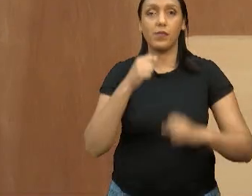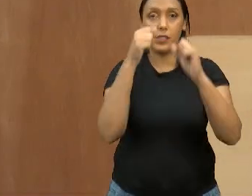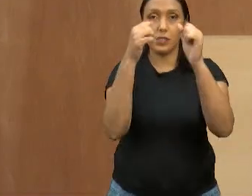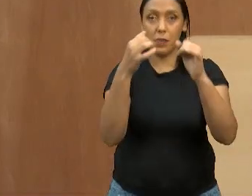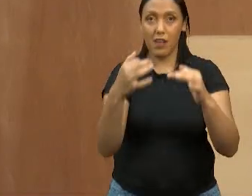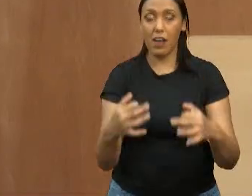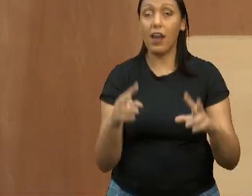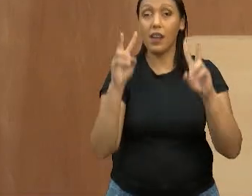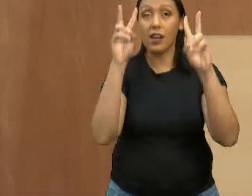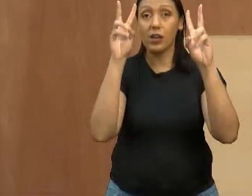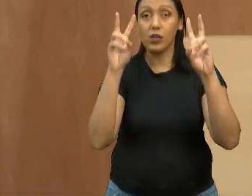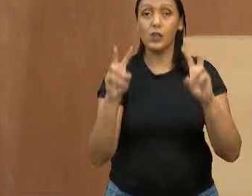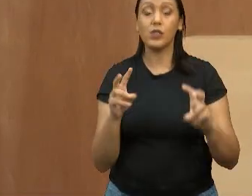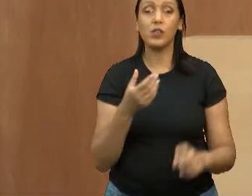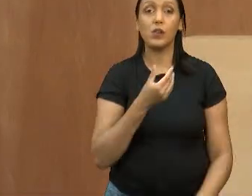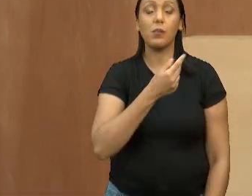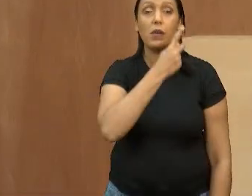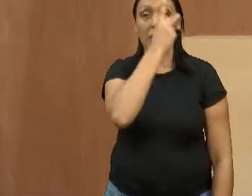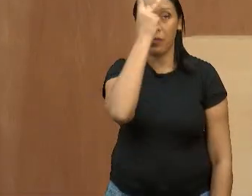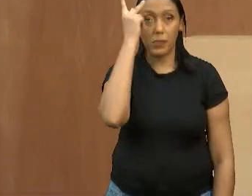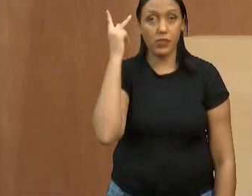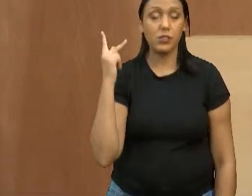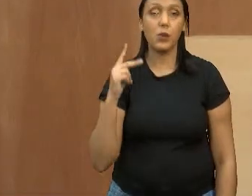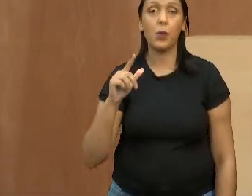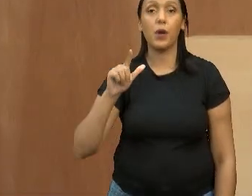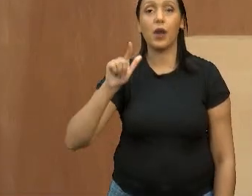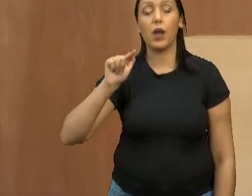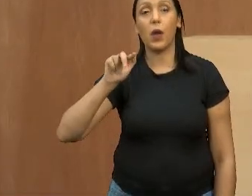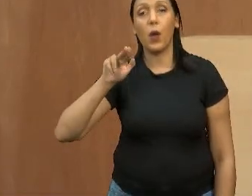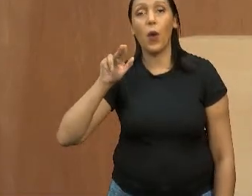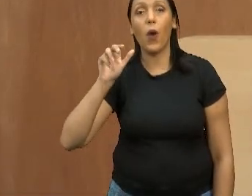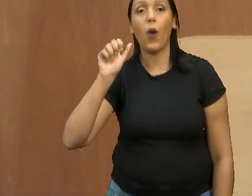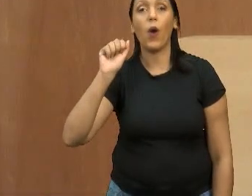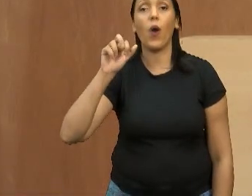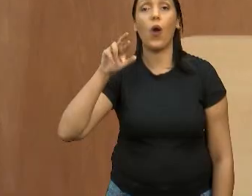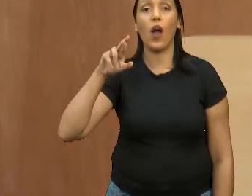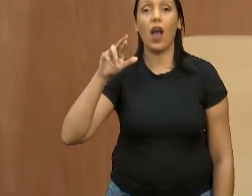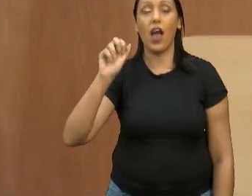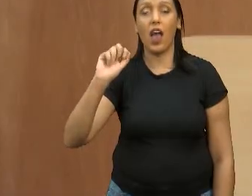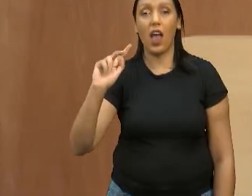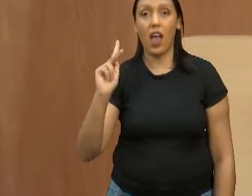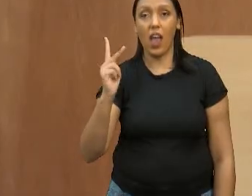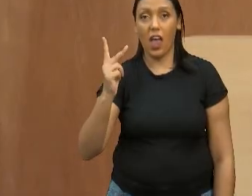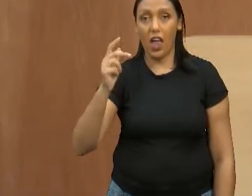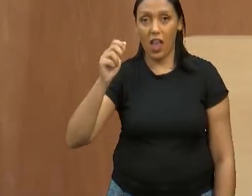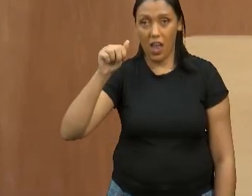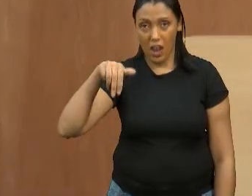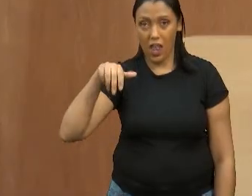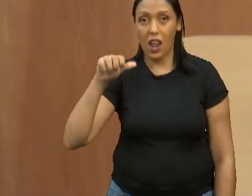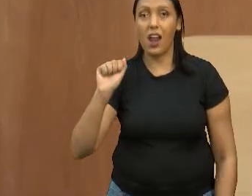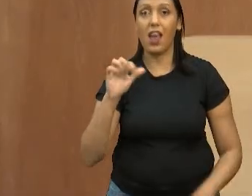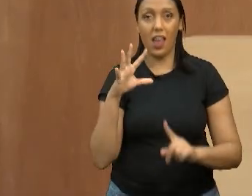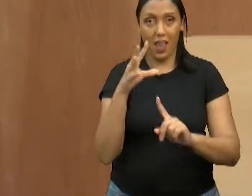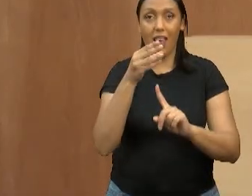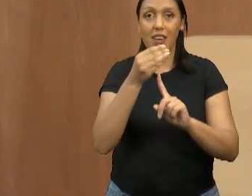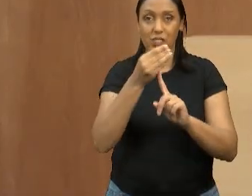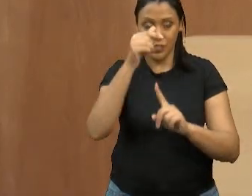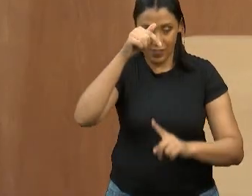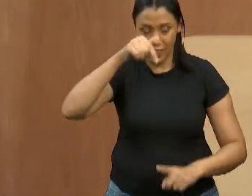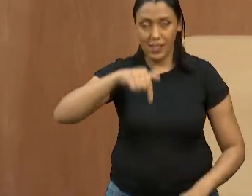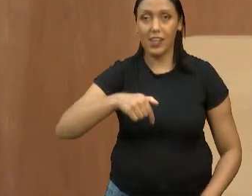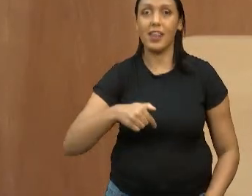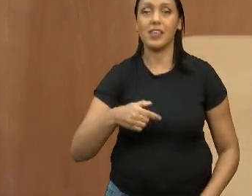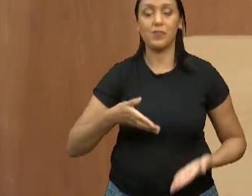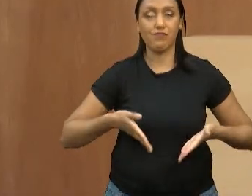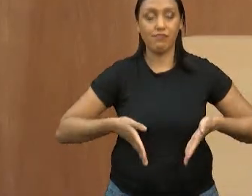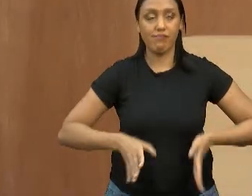entrar aqui na Câmara, acessar lá esse projeto e lá tem a justificativa com a mensagem e a história que o próprio Guarana